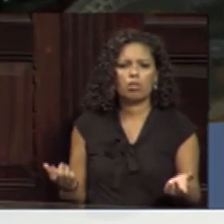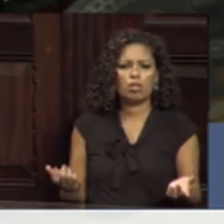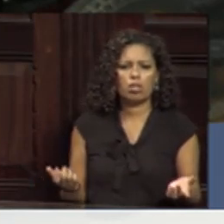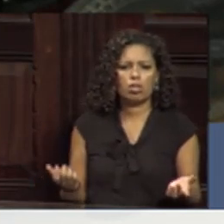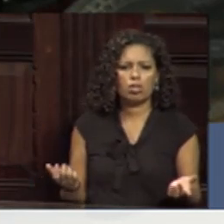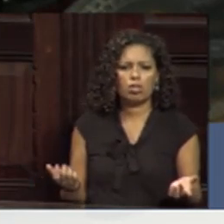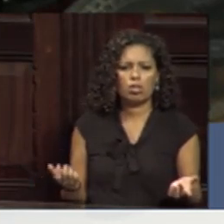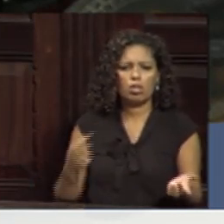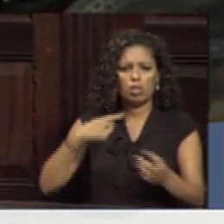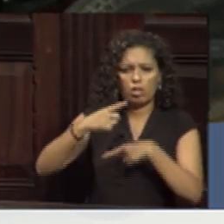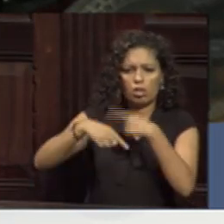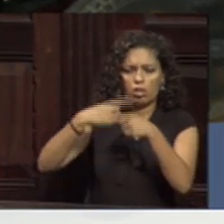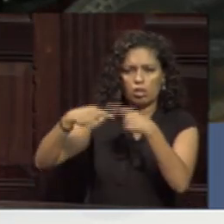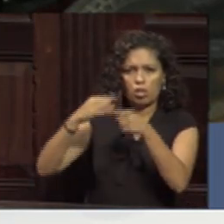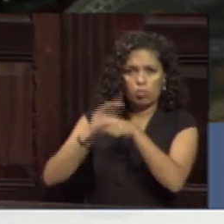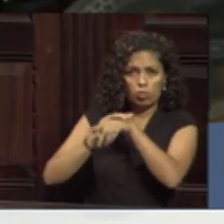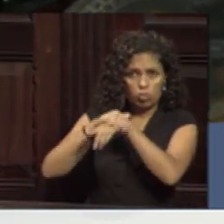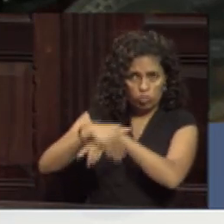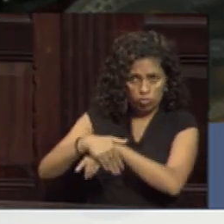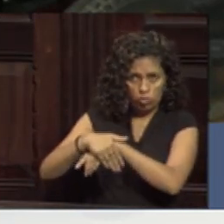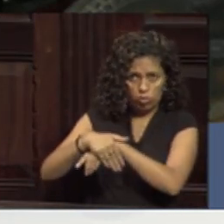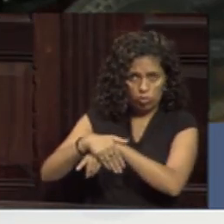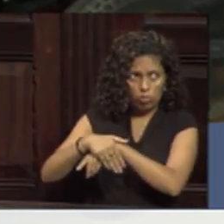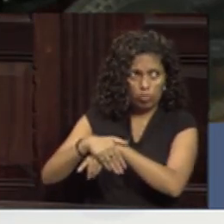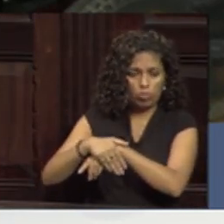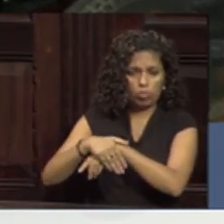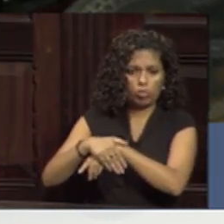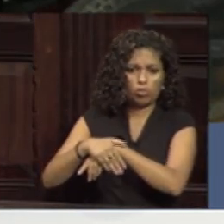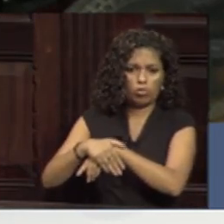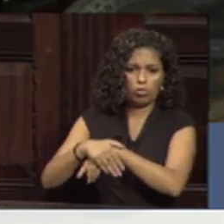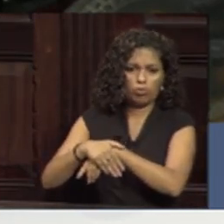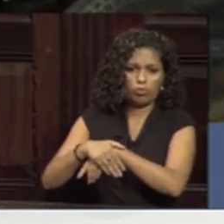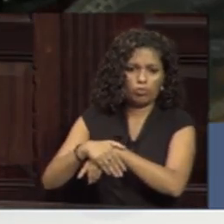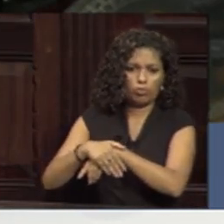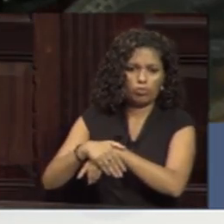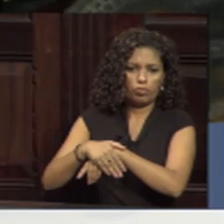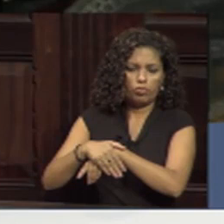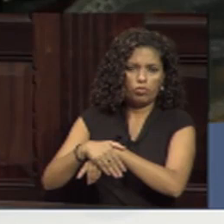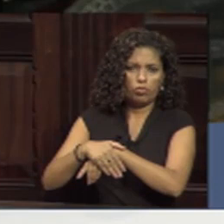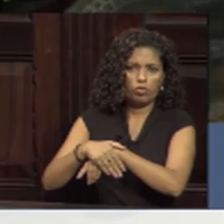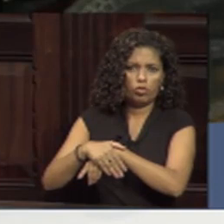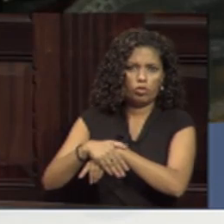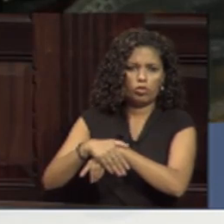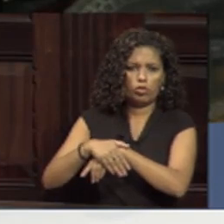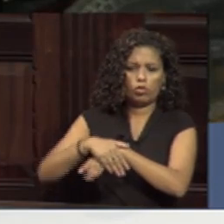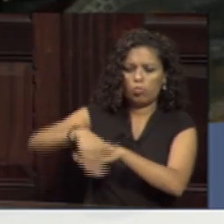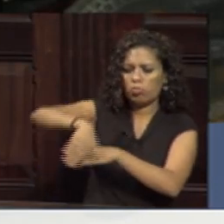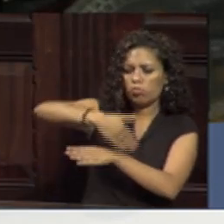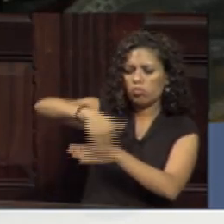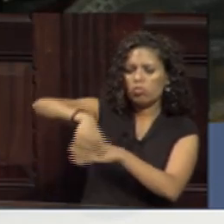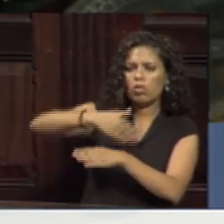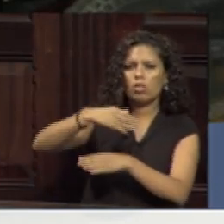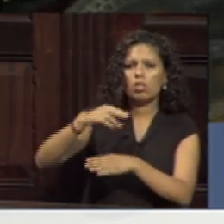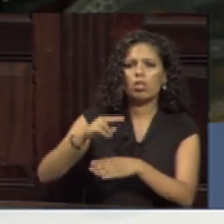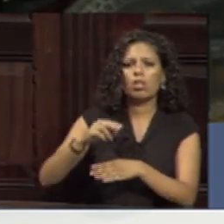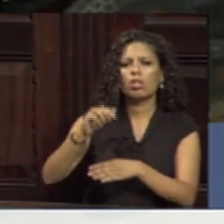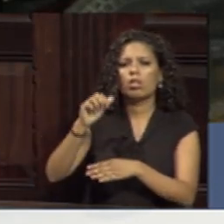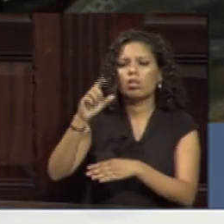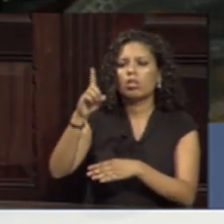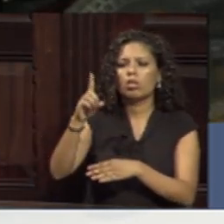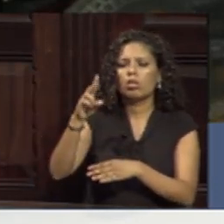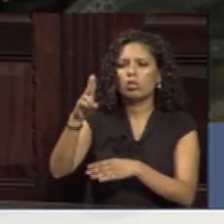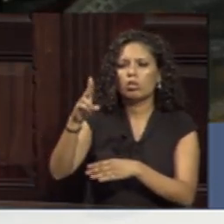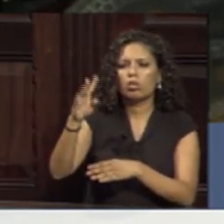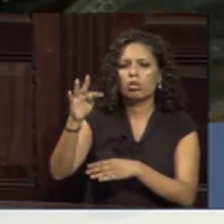Dutra. Esse pedaço da Baixada na Dutra é um pedaço sem lei. Você não pode chegar ali, vai arriscar a sua vida, vai querer